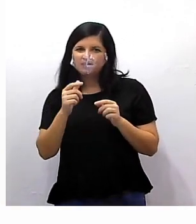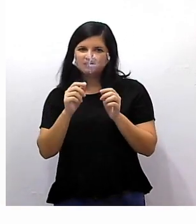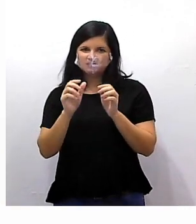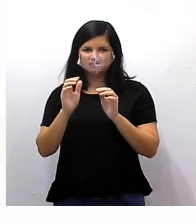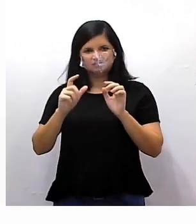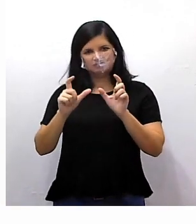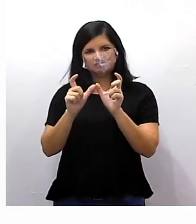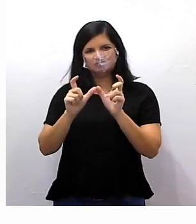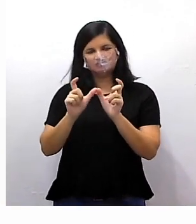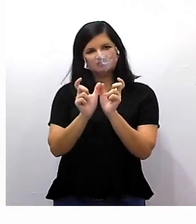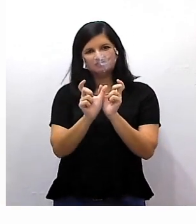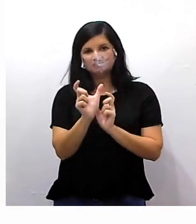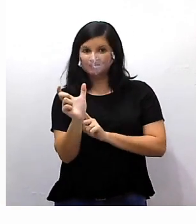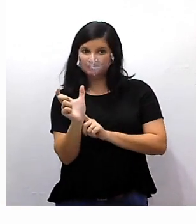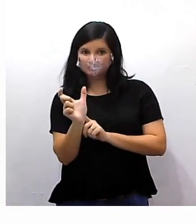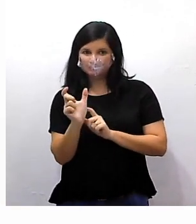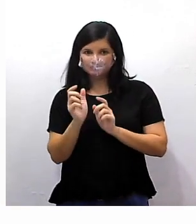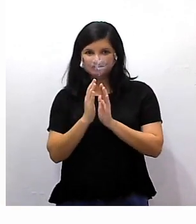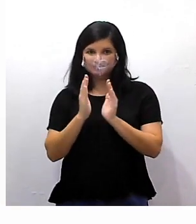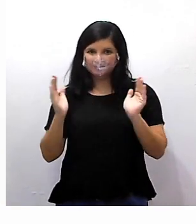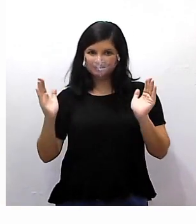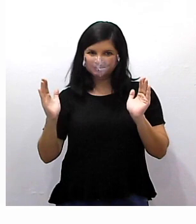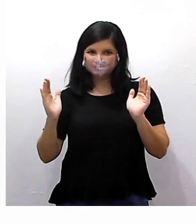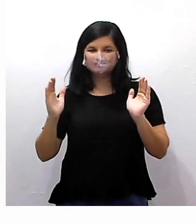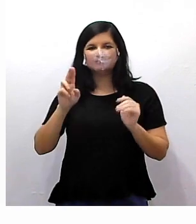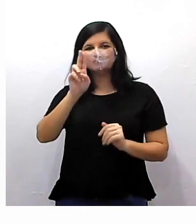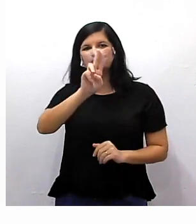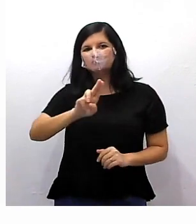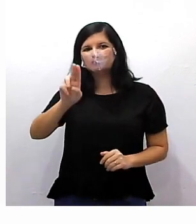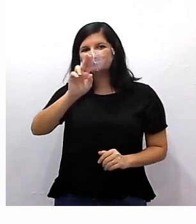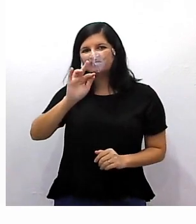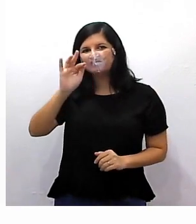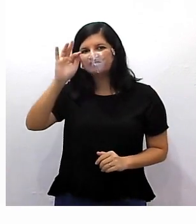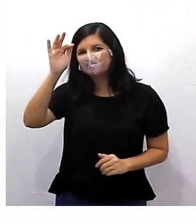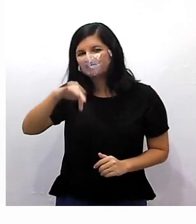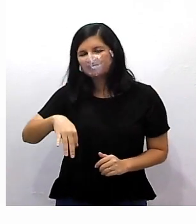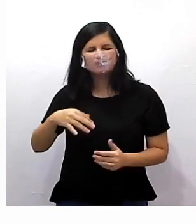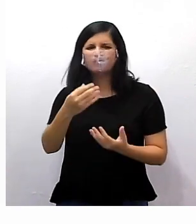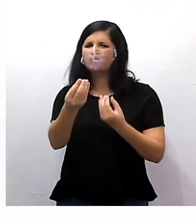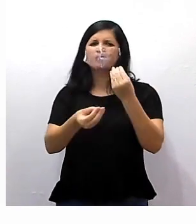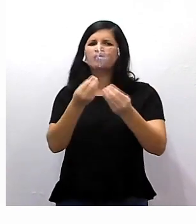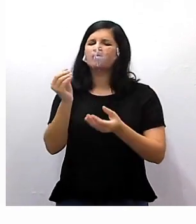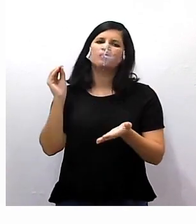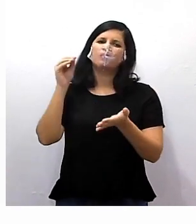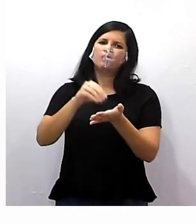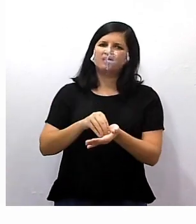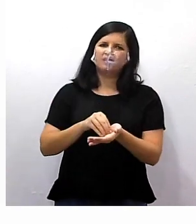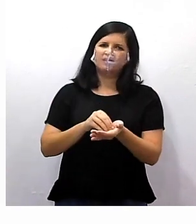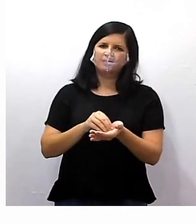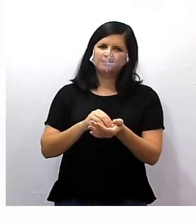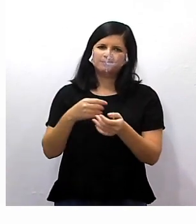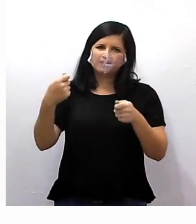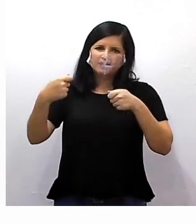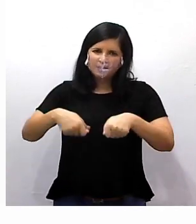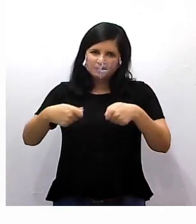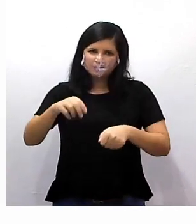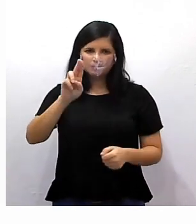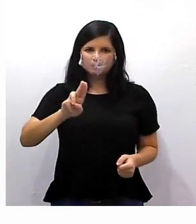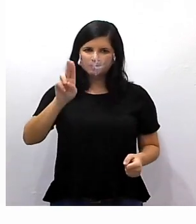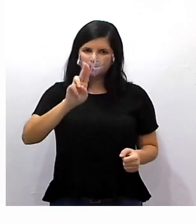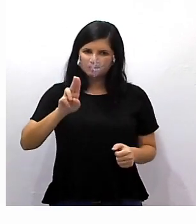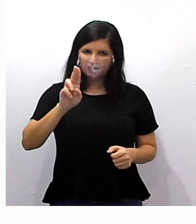espaço para que a gente coloque aquela confirmação do que eu disse anteriormente. Só que como é que eu monto essa question tag? Para montar essa question tag, eu vou precisar